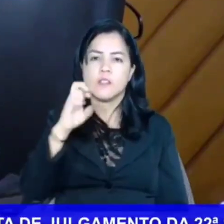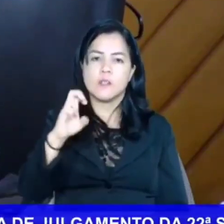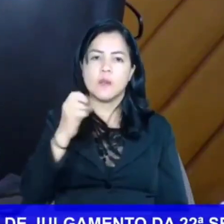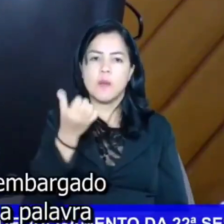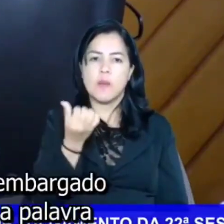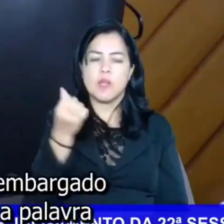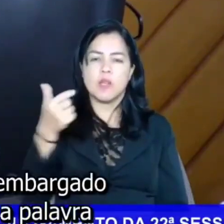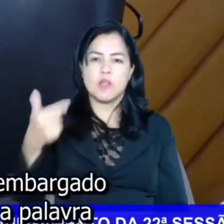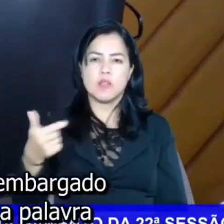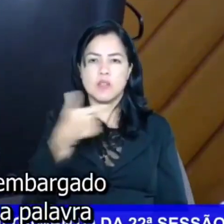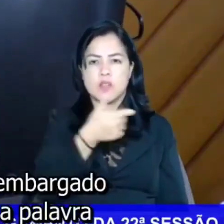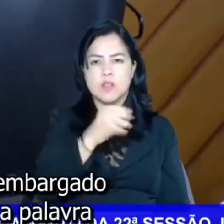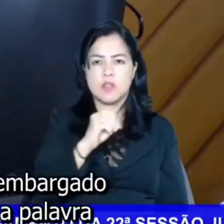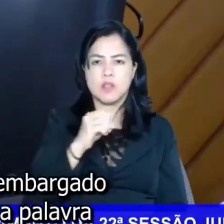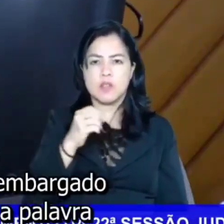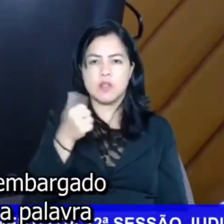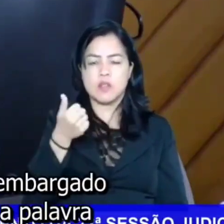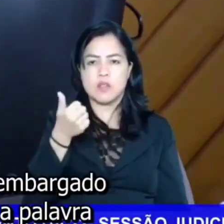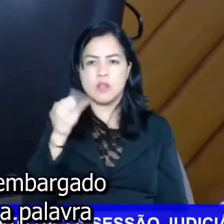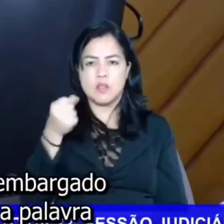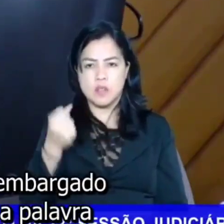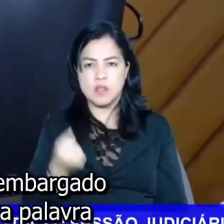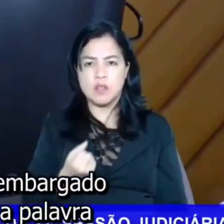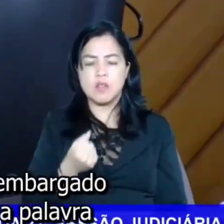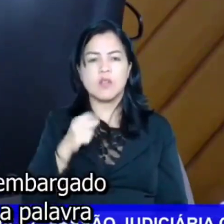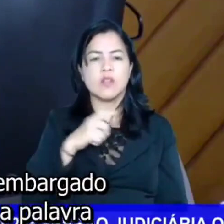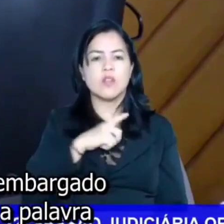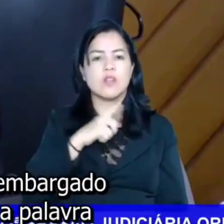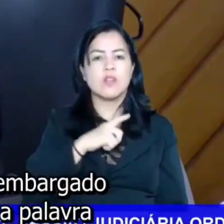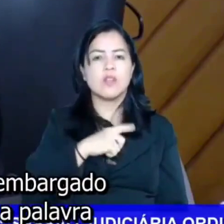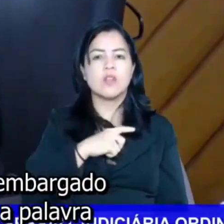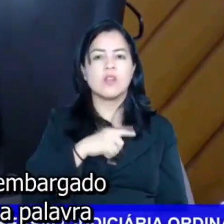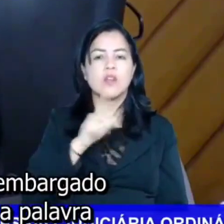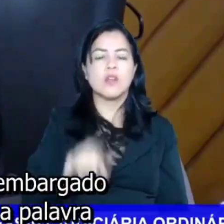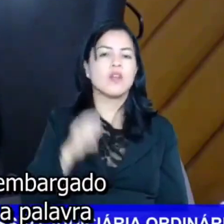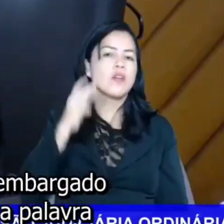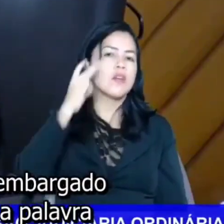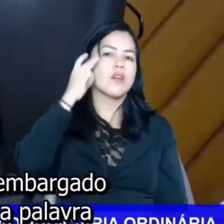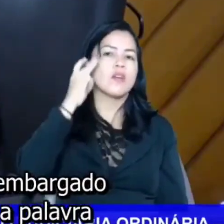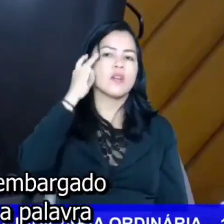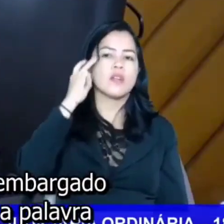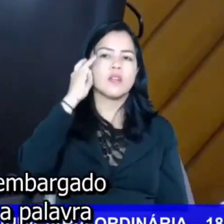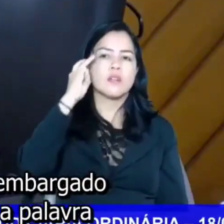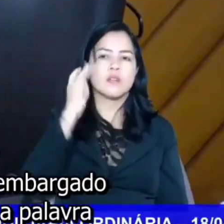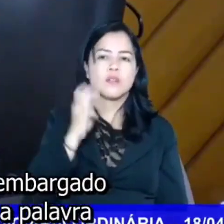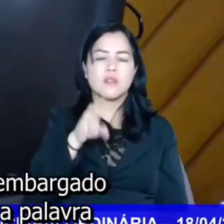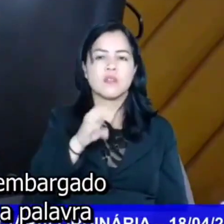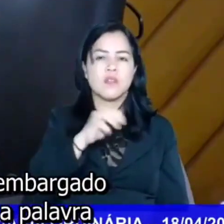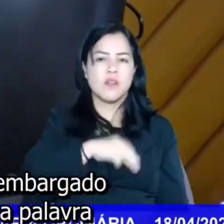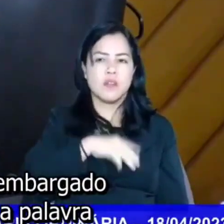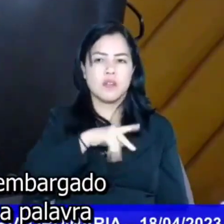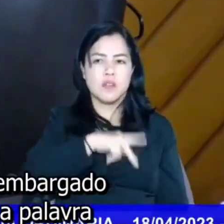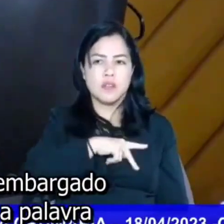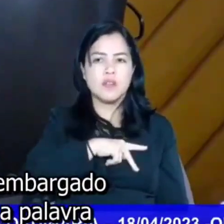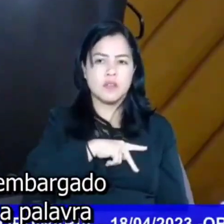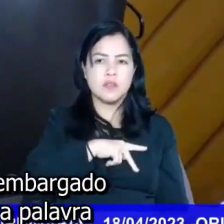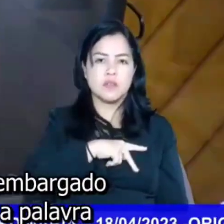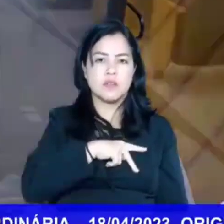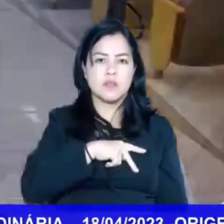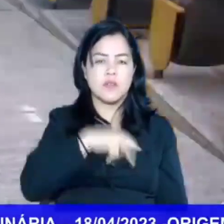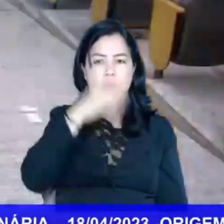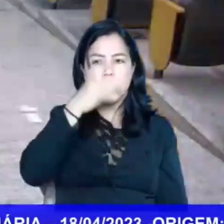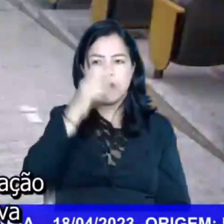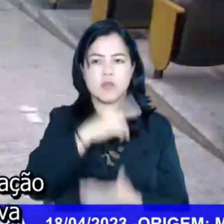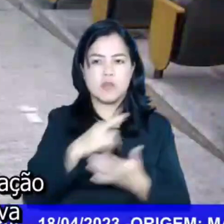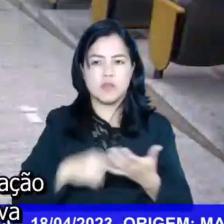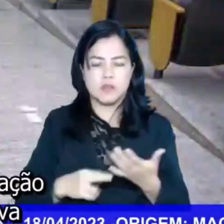060-1562/2018. O embargante é Antônio Valdez Góes da Silva, embargado Ministério Público Eleitoral, ilustre relator com a